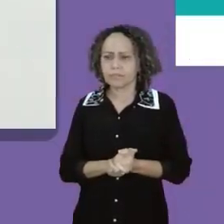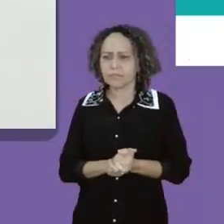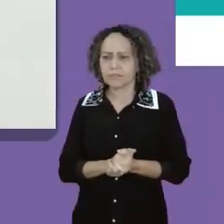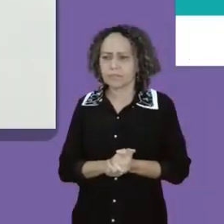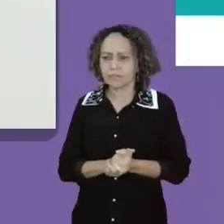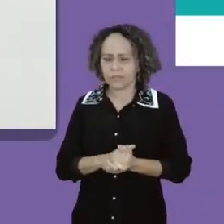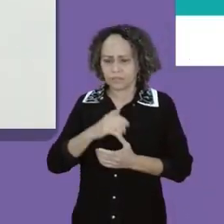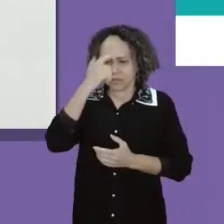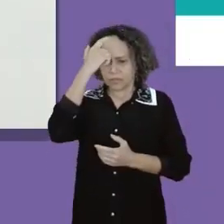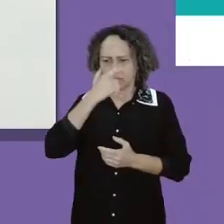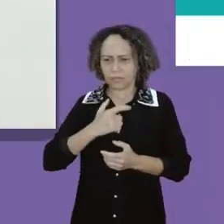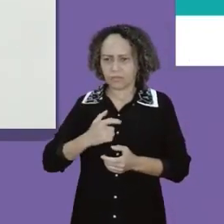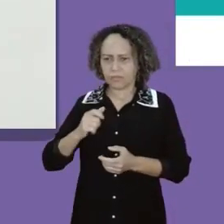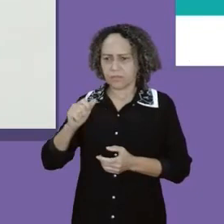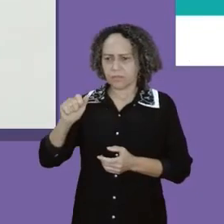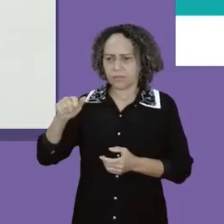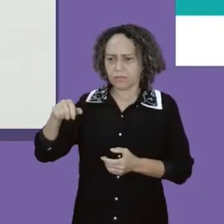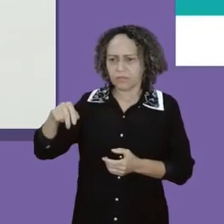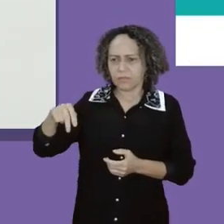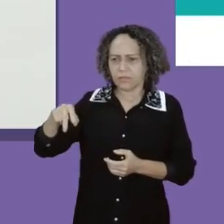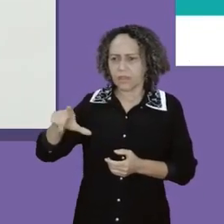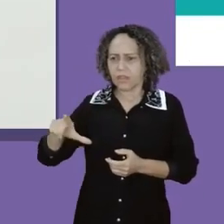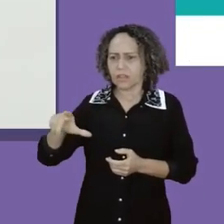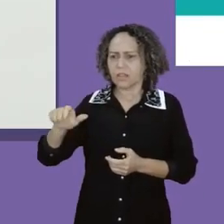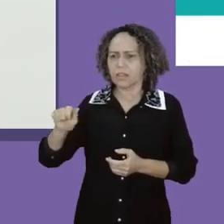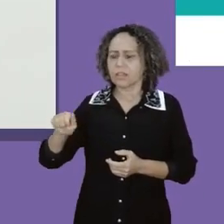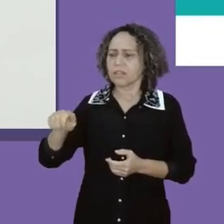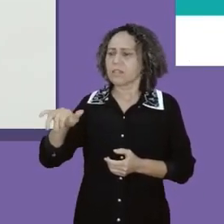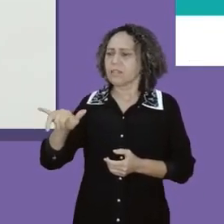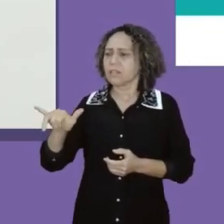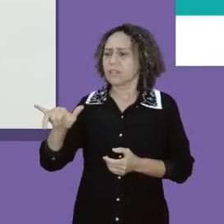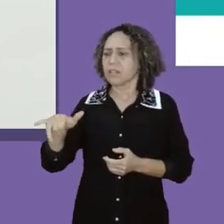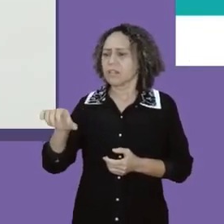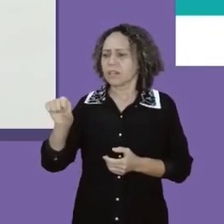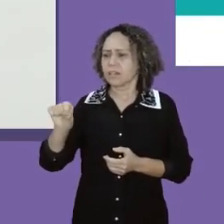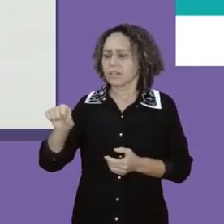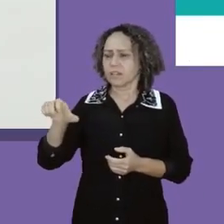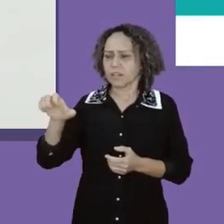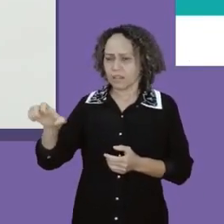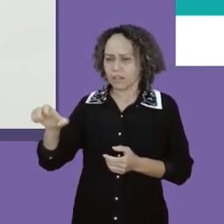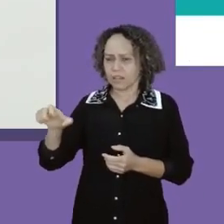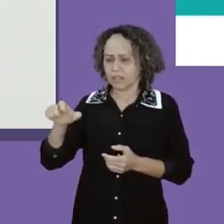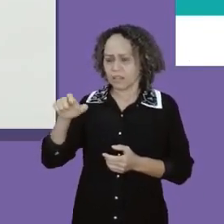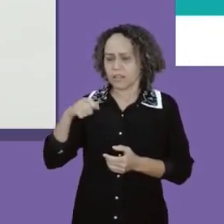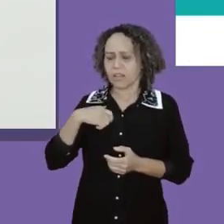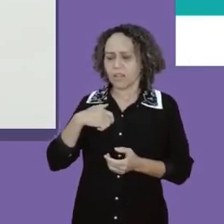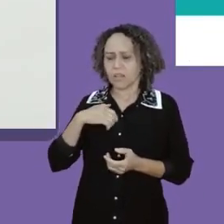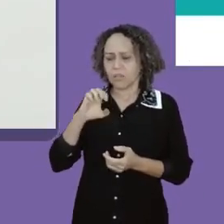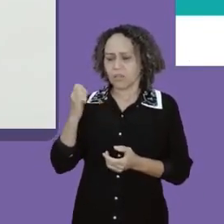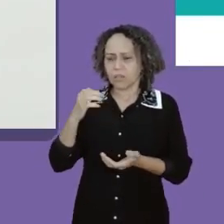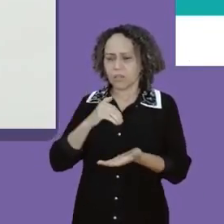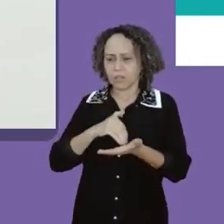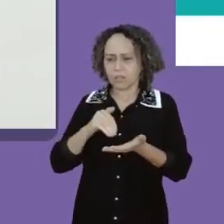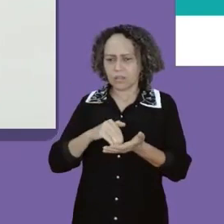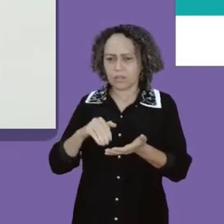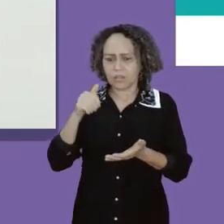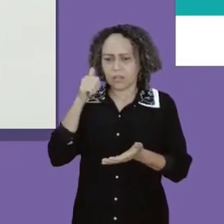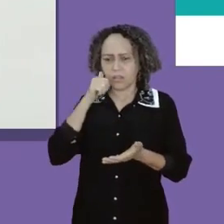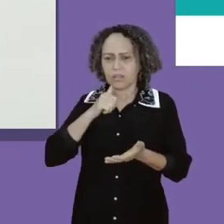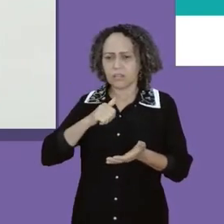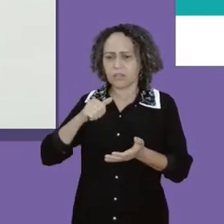Eu sou a Laice Oriero, sou ex-secretária de Mulheres do PT